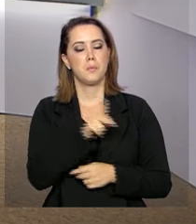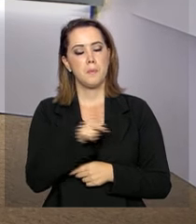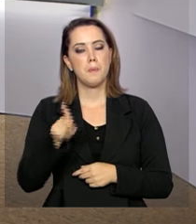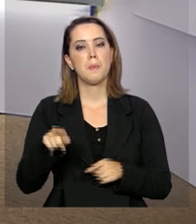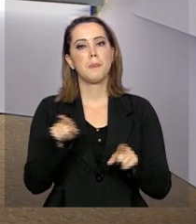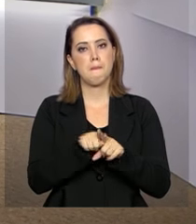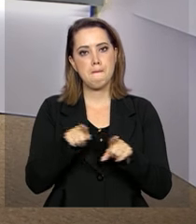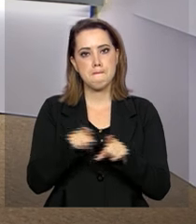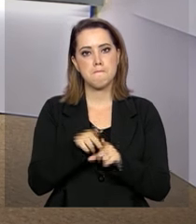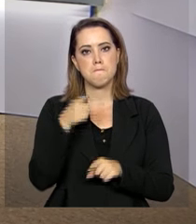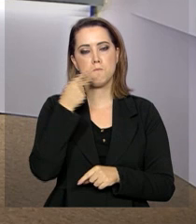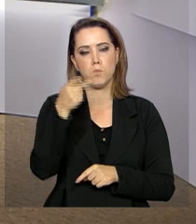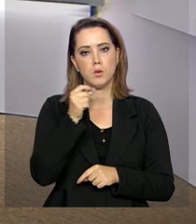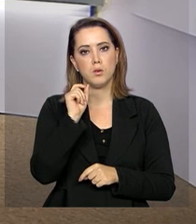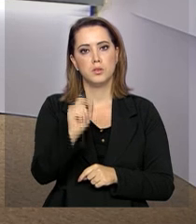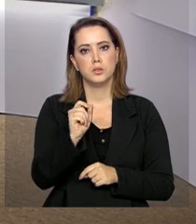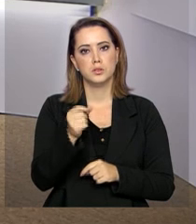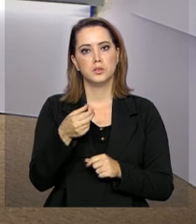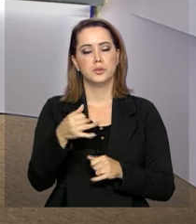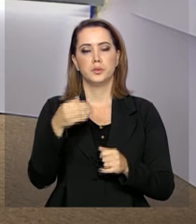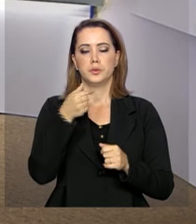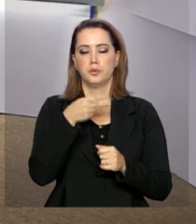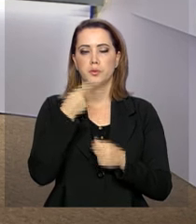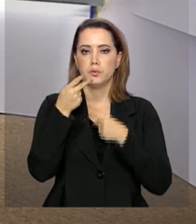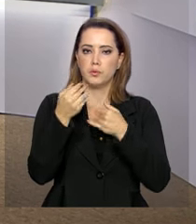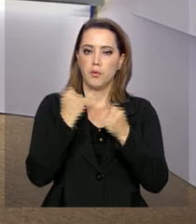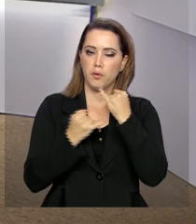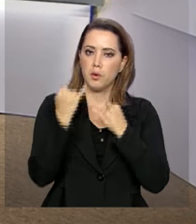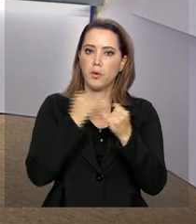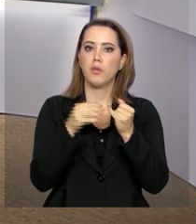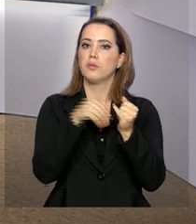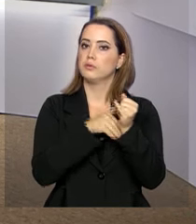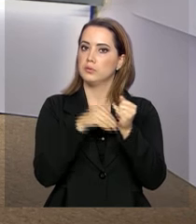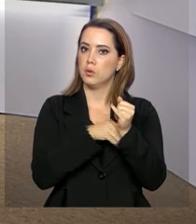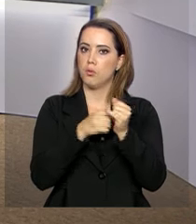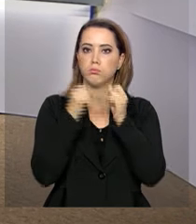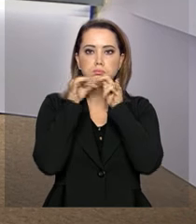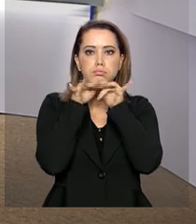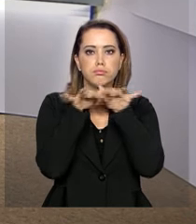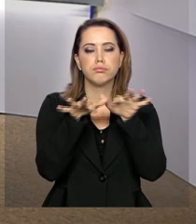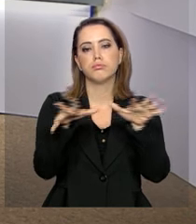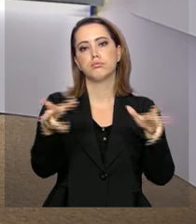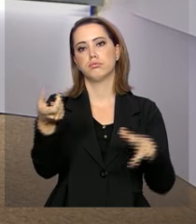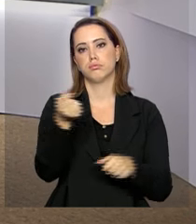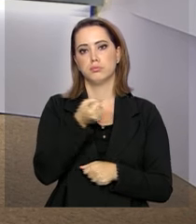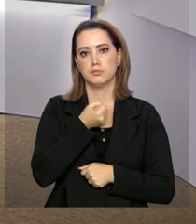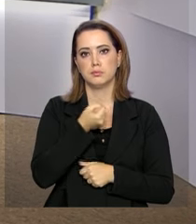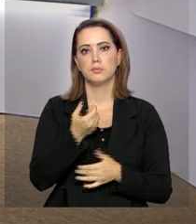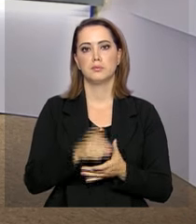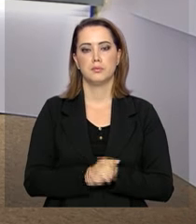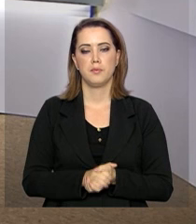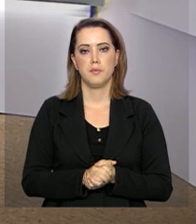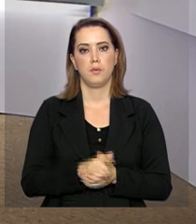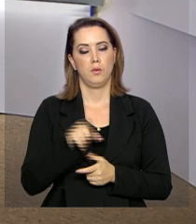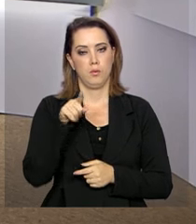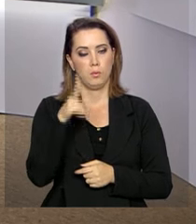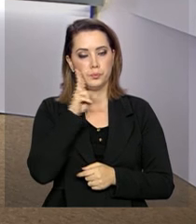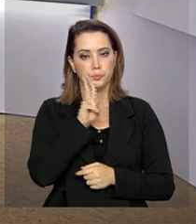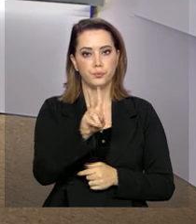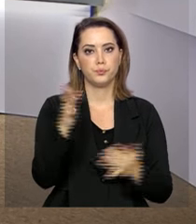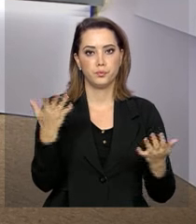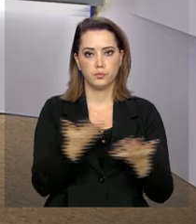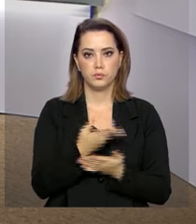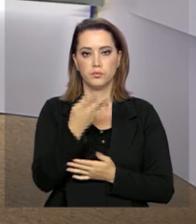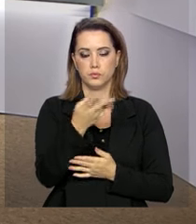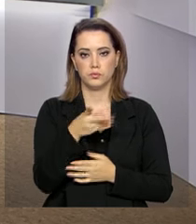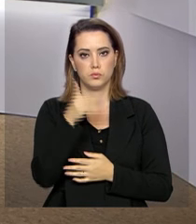também declarou indignação com o vazamento de suposta delação do senador Delcídio do Amaral, publicada pela imprensa. Reveja a